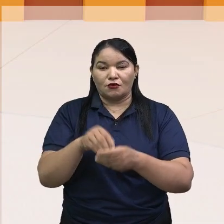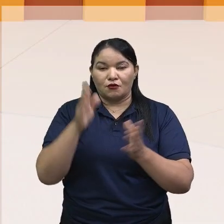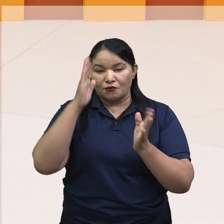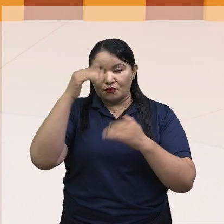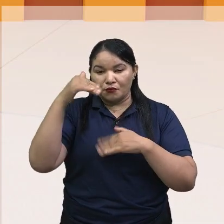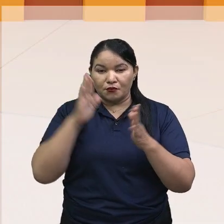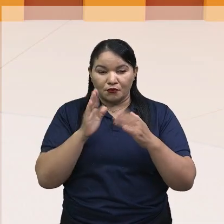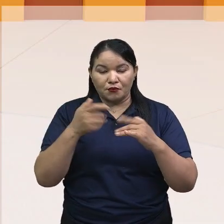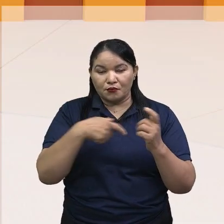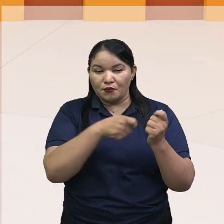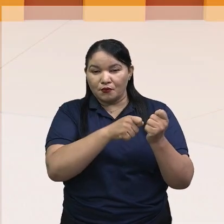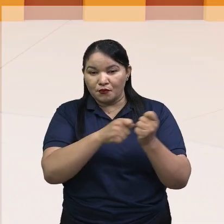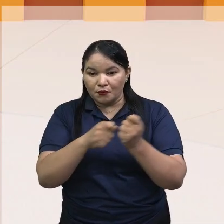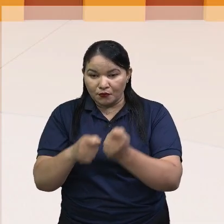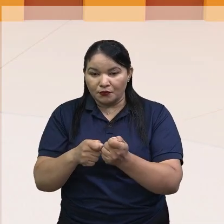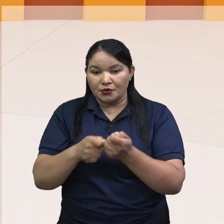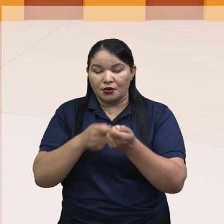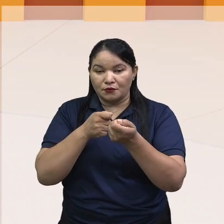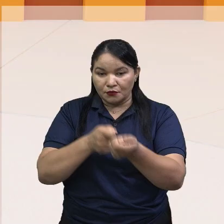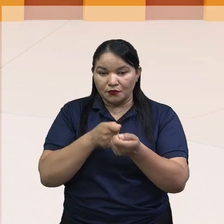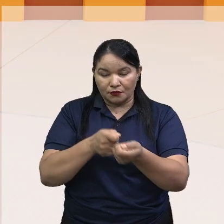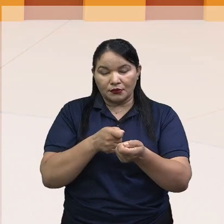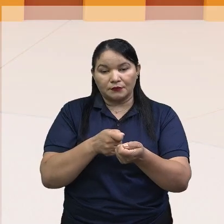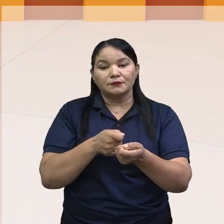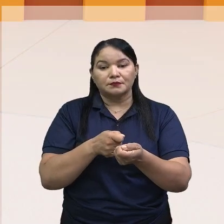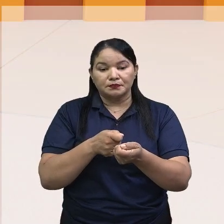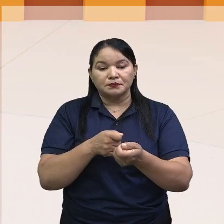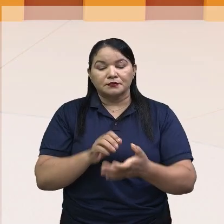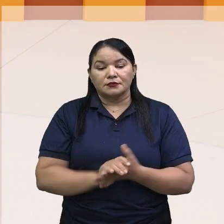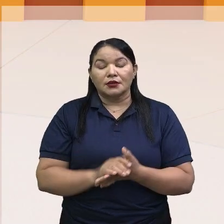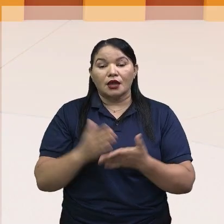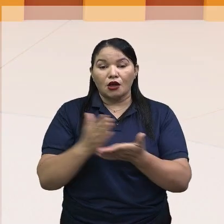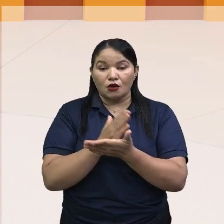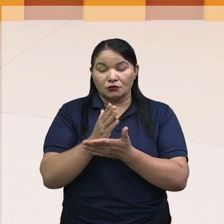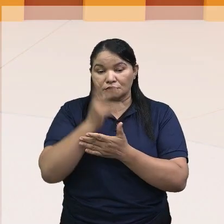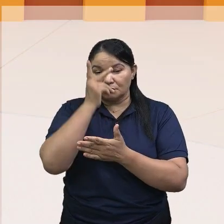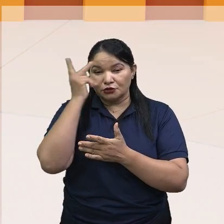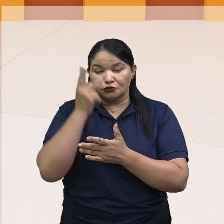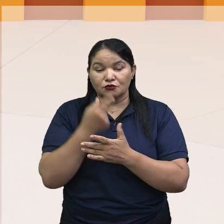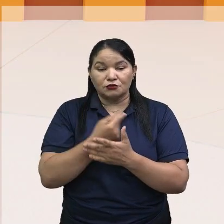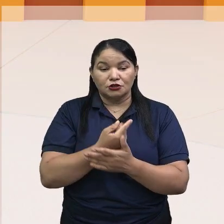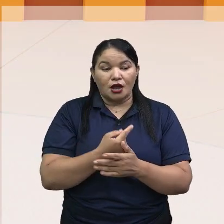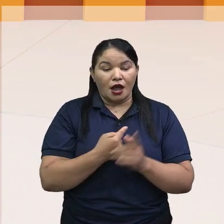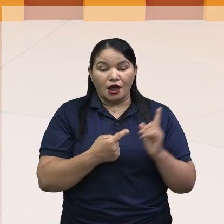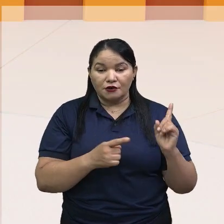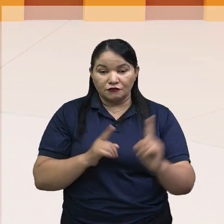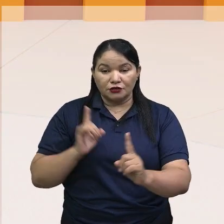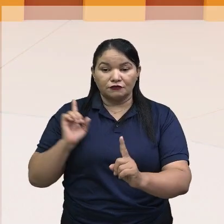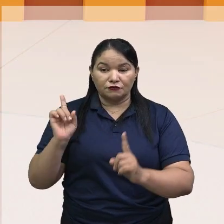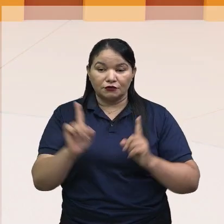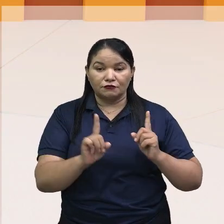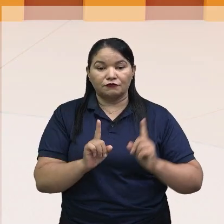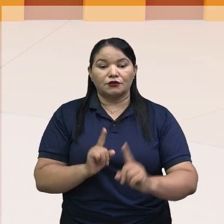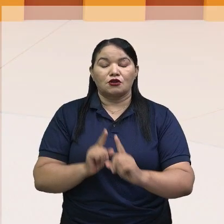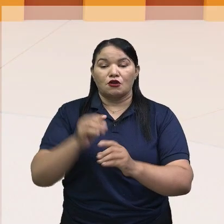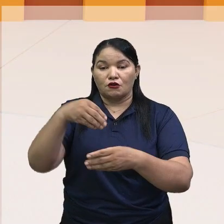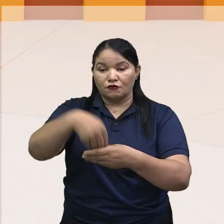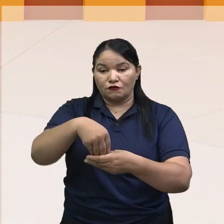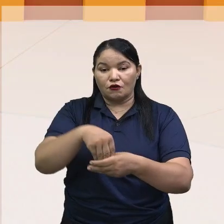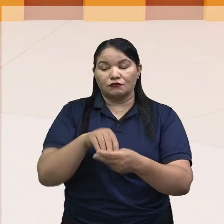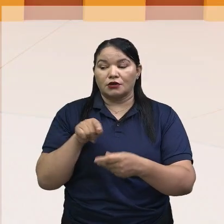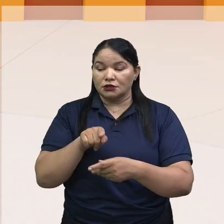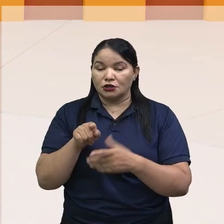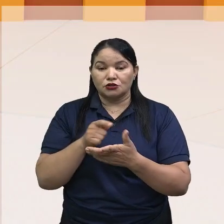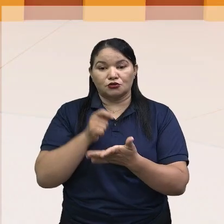aquele voto por coerção. Então, muitos desses eleitores, eles são coagidos, são